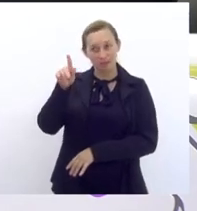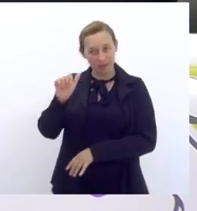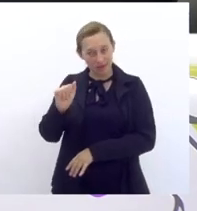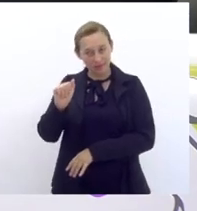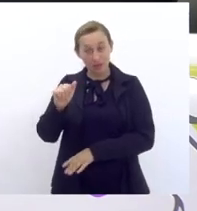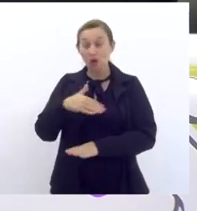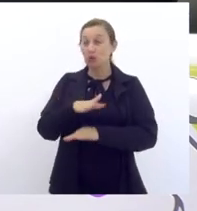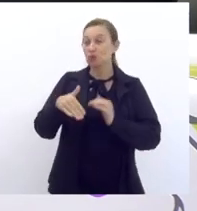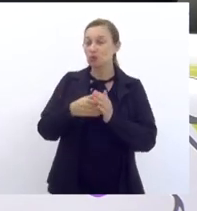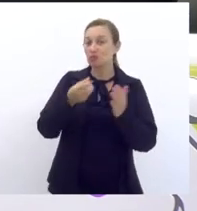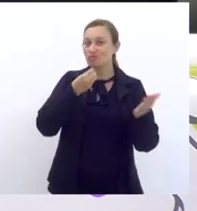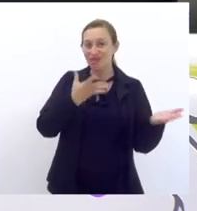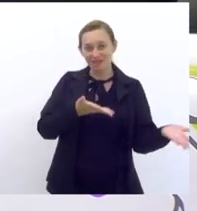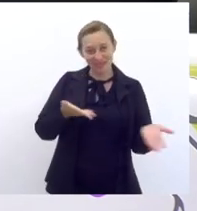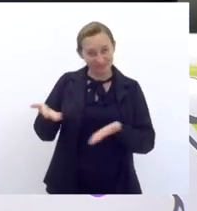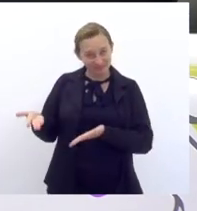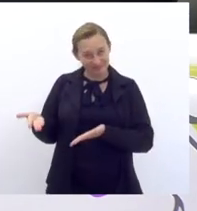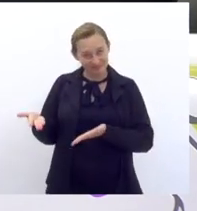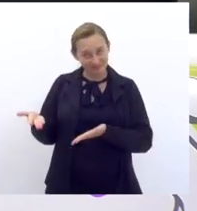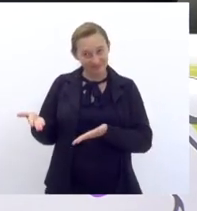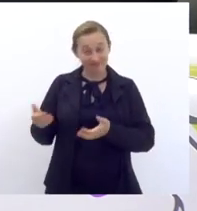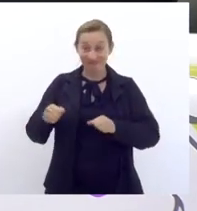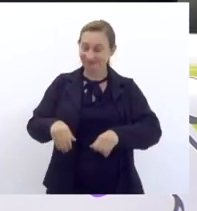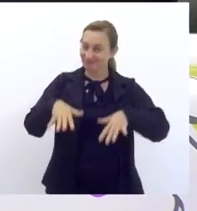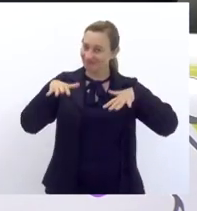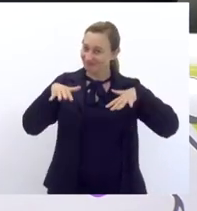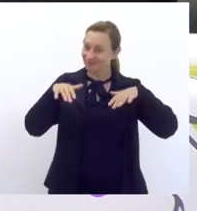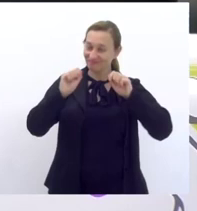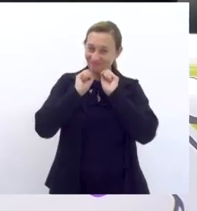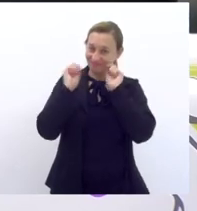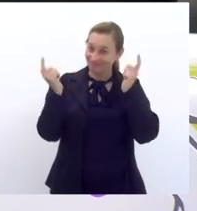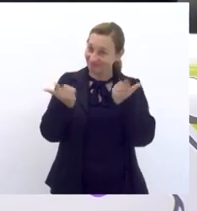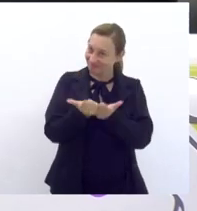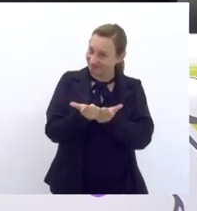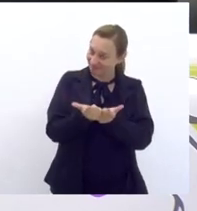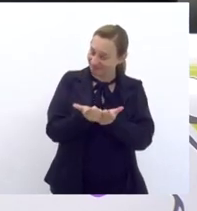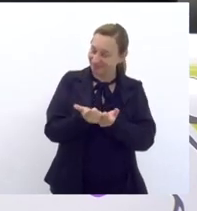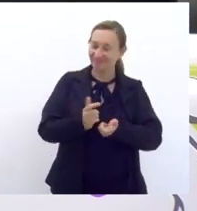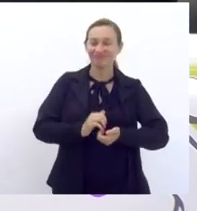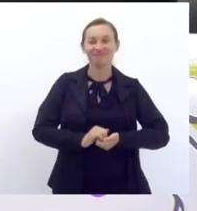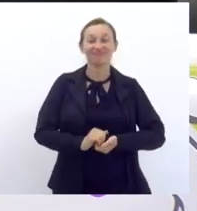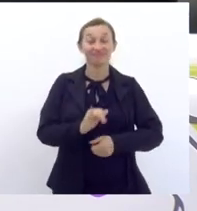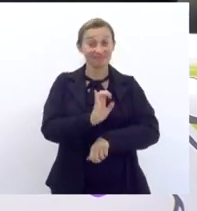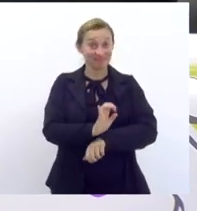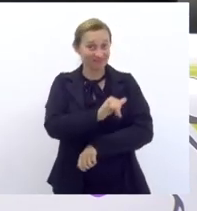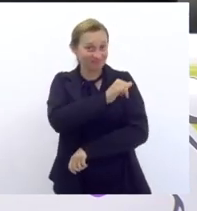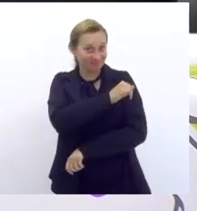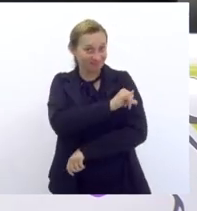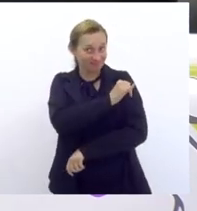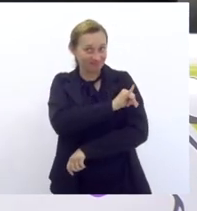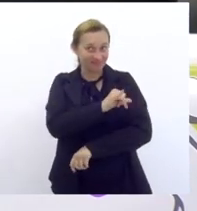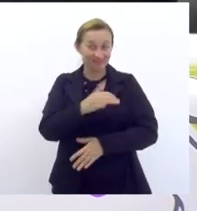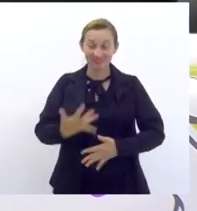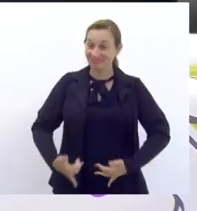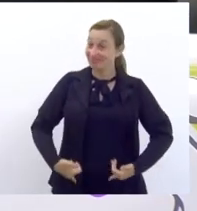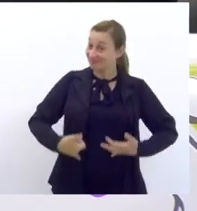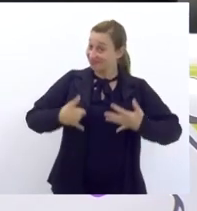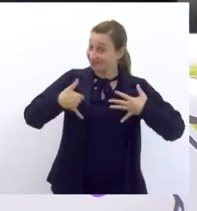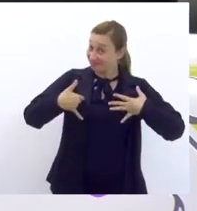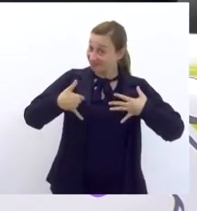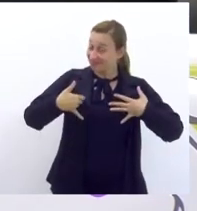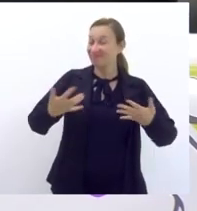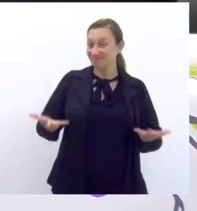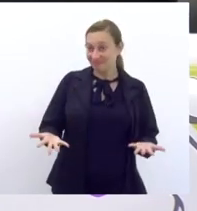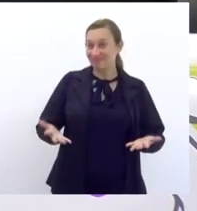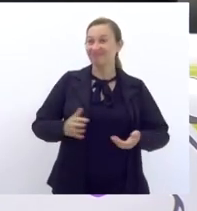sejam todos muito bem-vindos ao plenário da nossa Assembleia Legislativa do Estado do Rio de Janeiro com muita honra